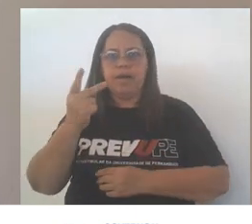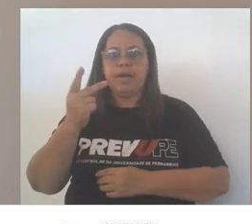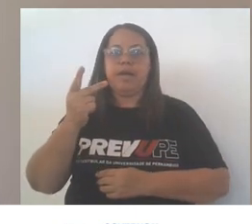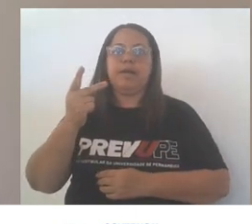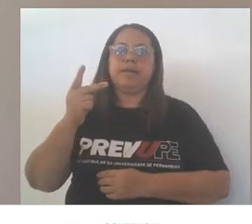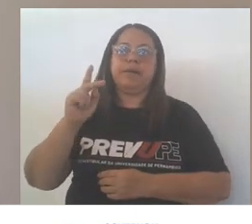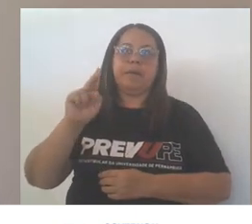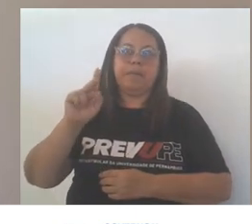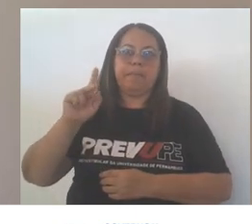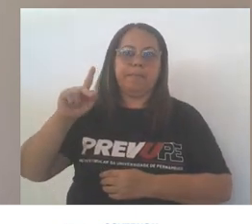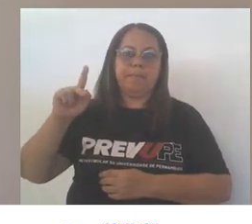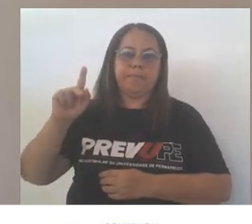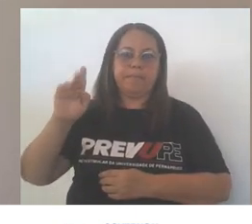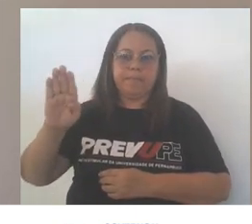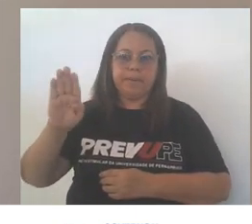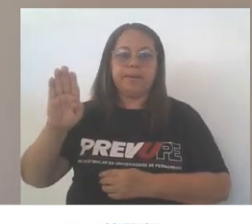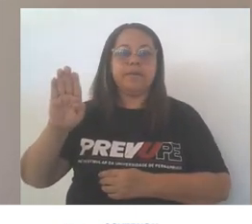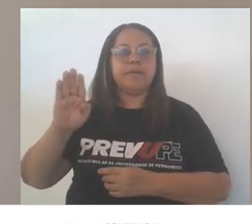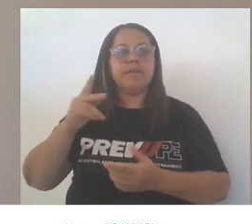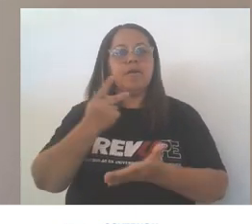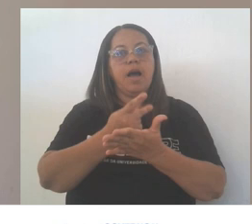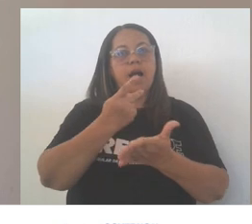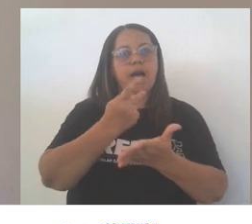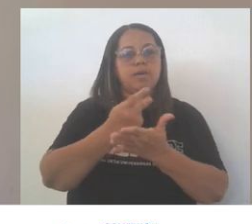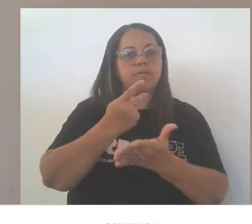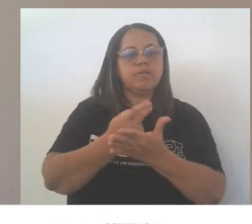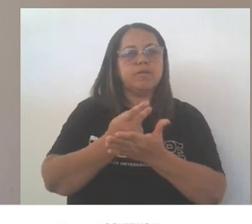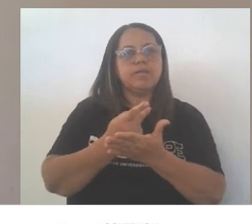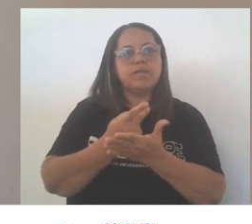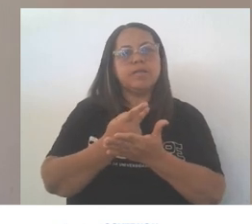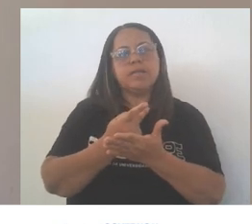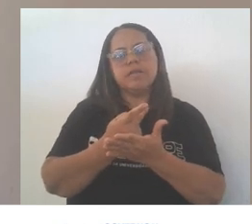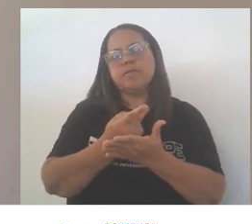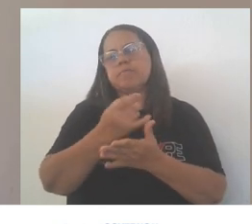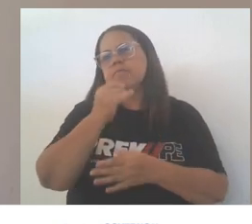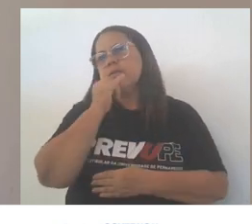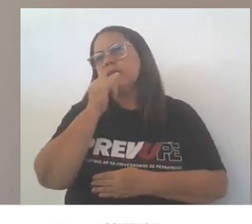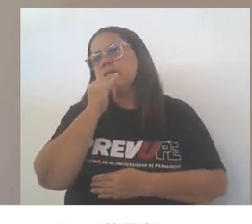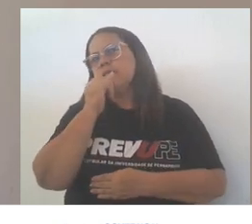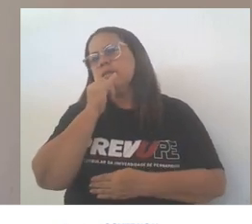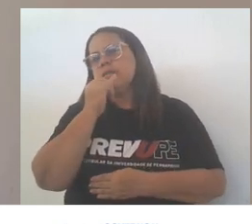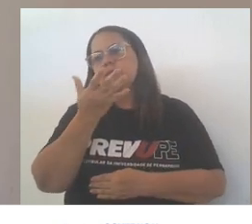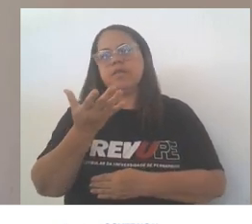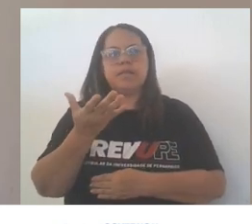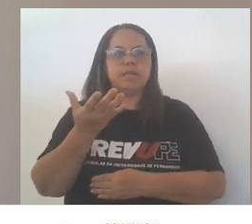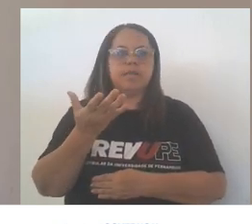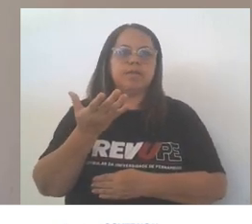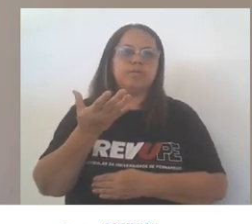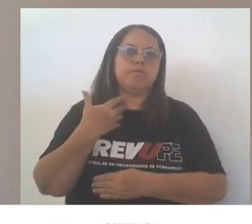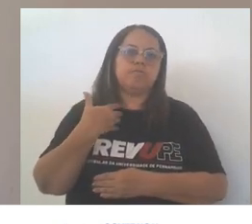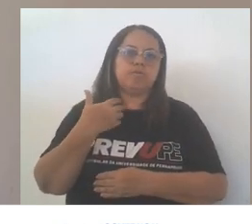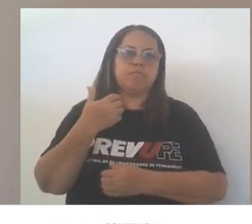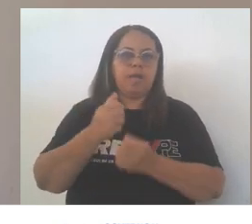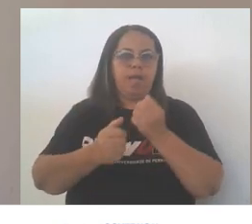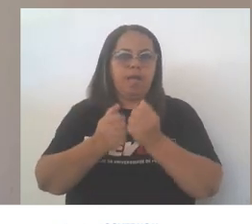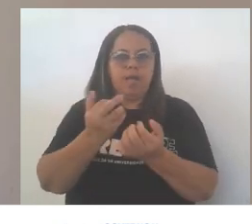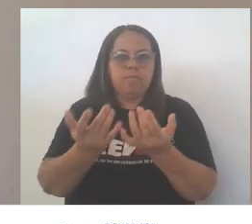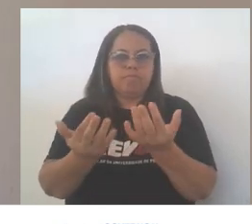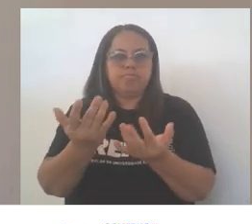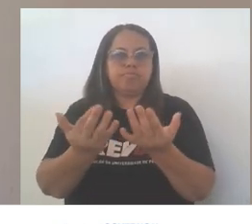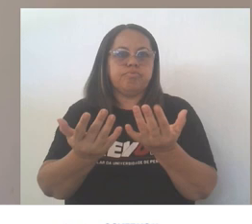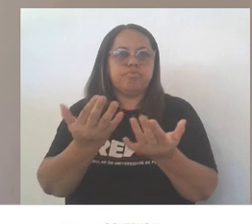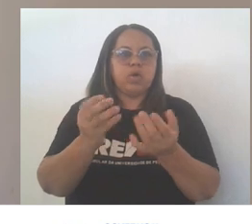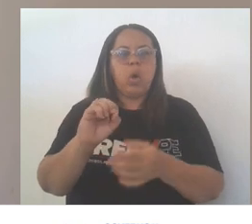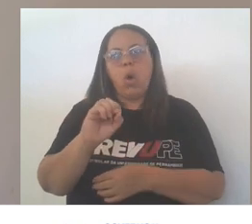exemplo. Quando as emissões de mercúrio ocorrem a partir de fontes como usinas de energia a carvão ou ainda como